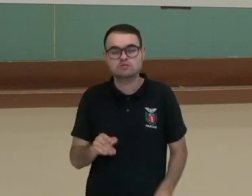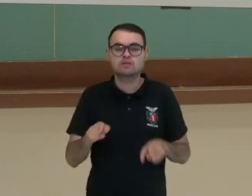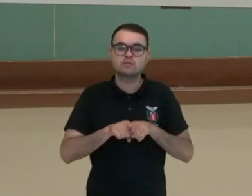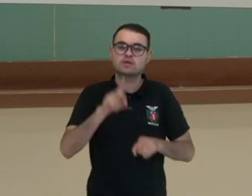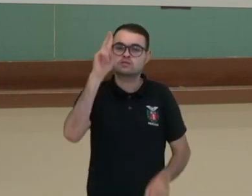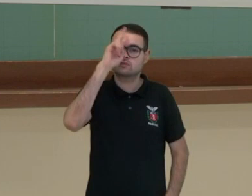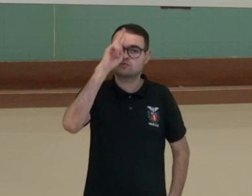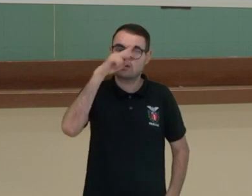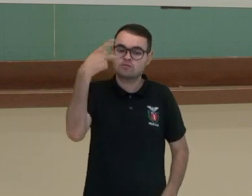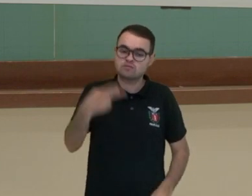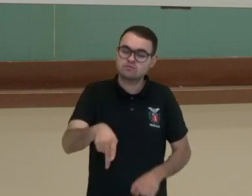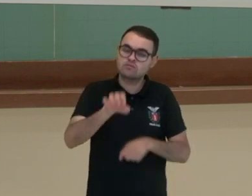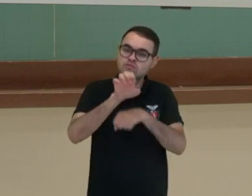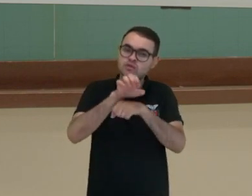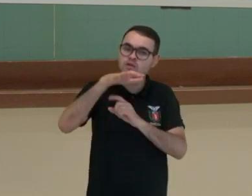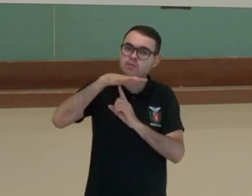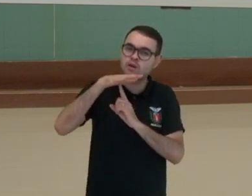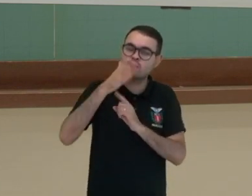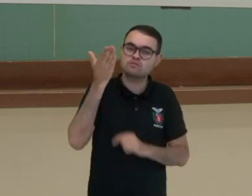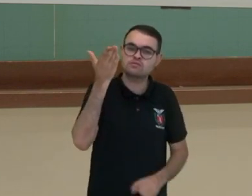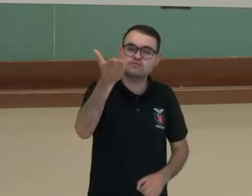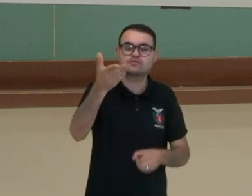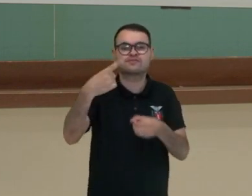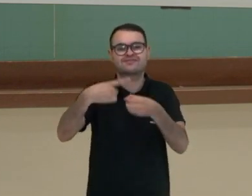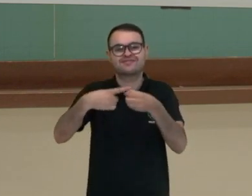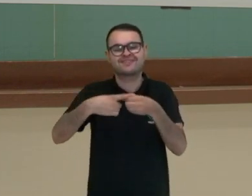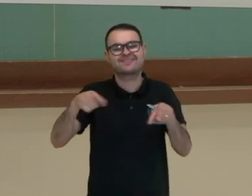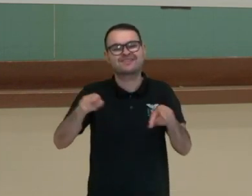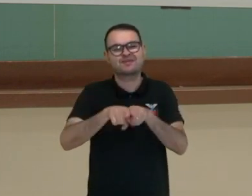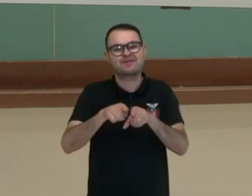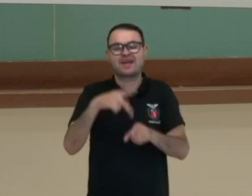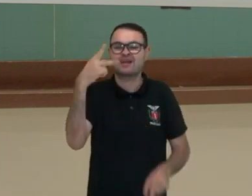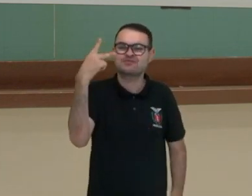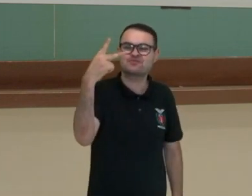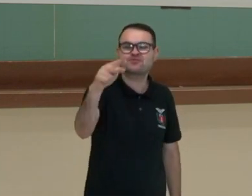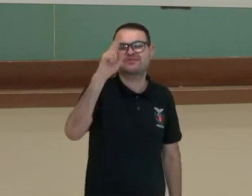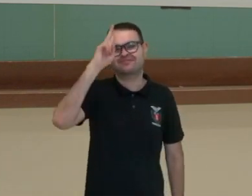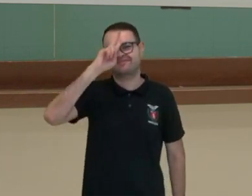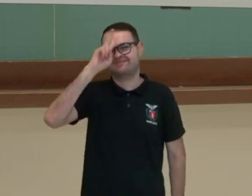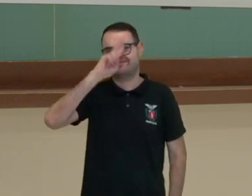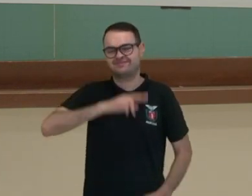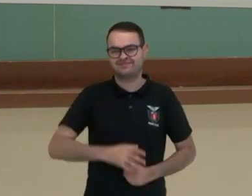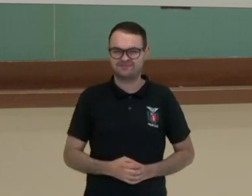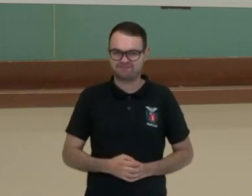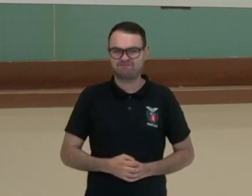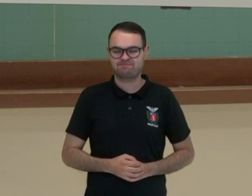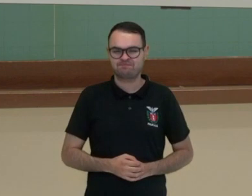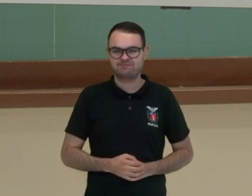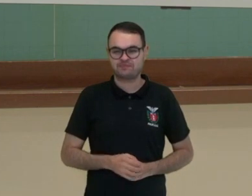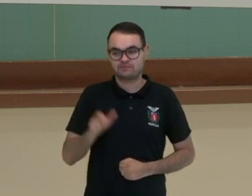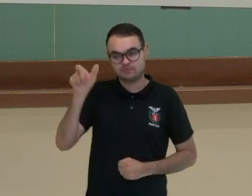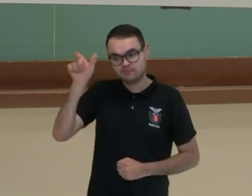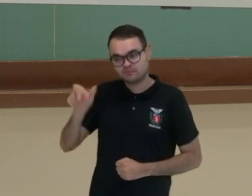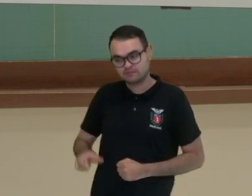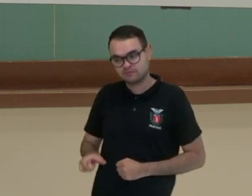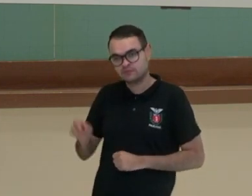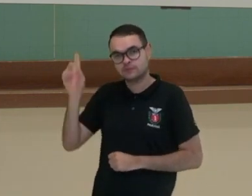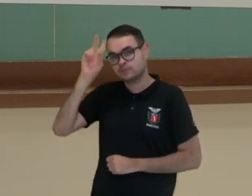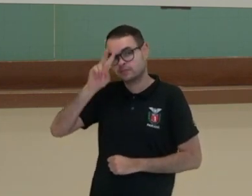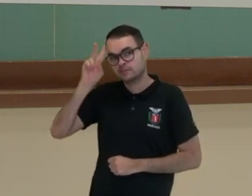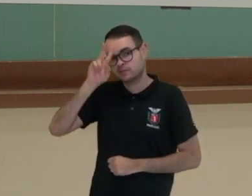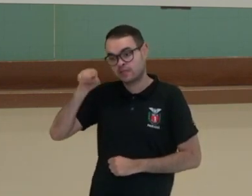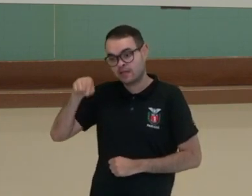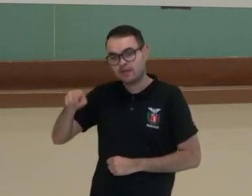estado, a história do seu município e também a sua história, né? E o historiador é o